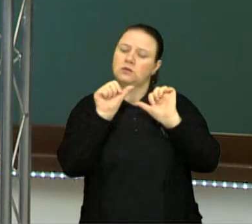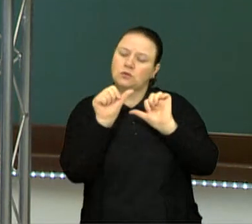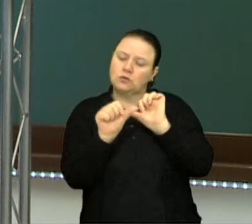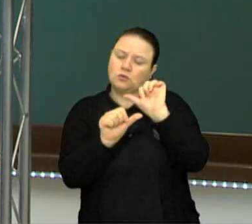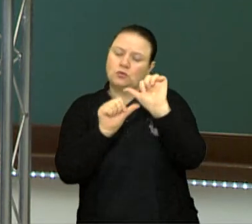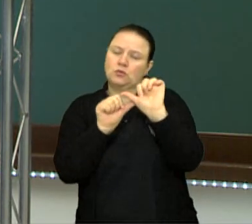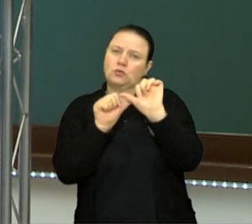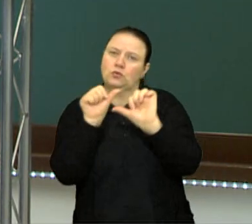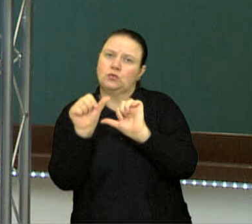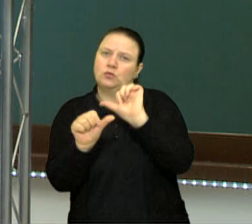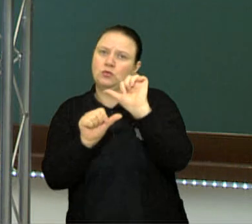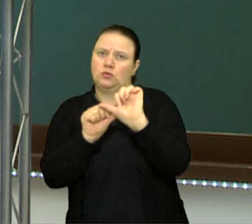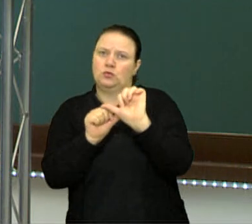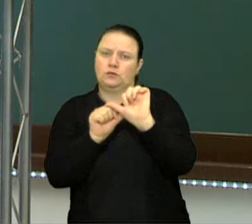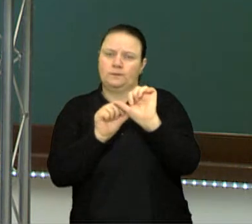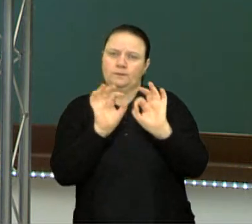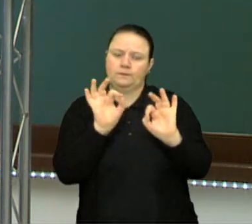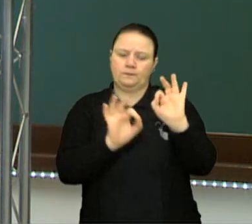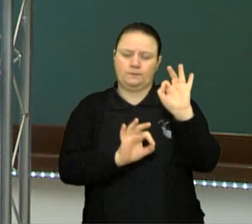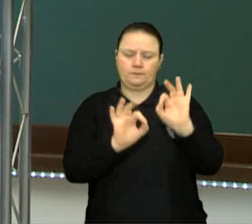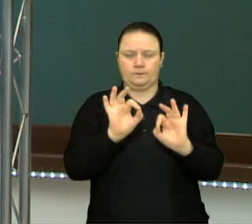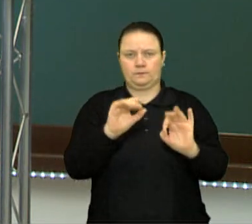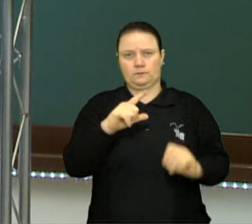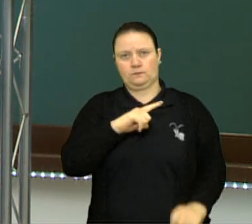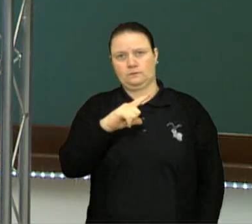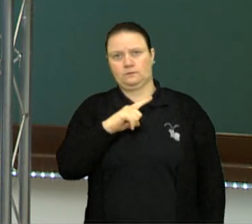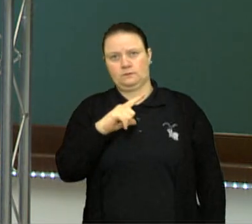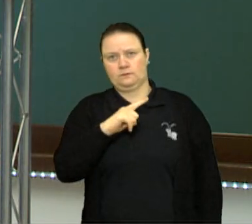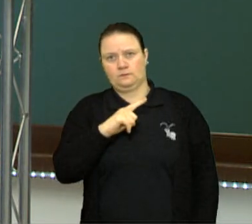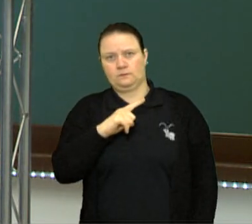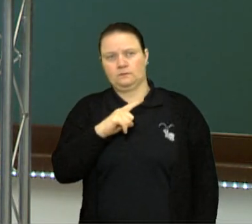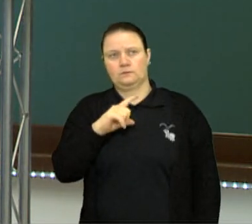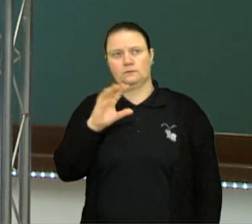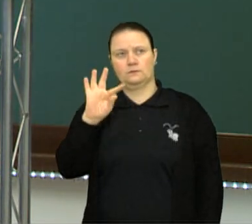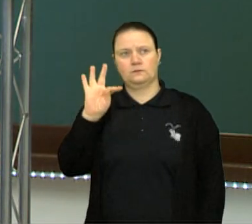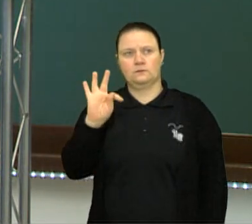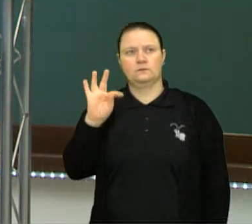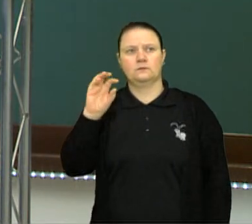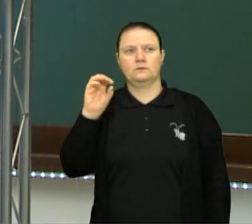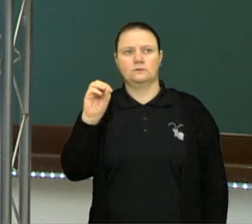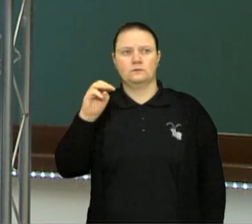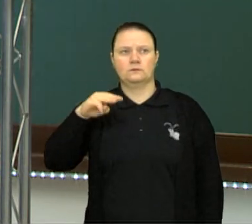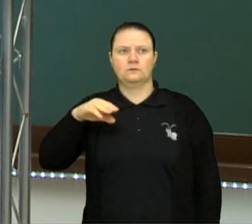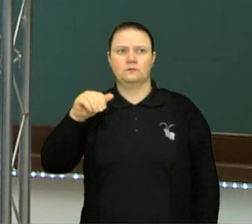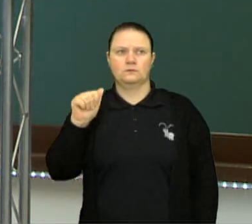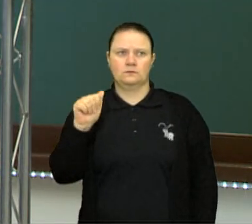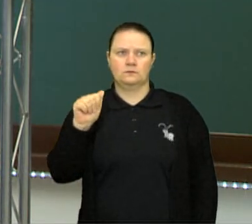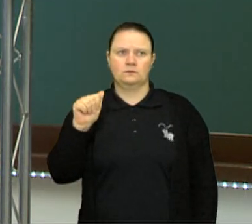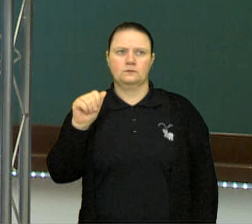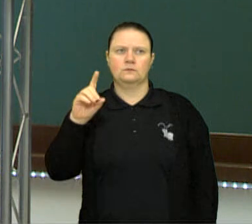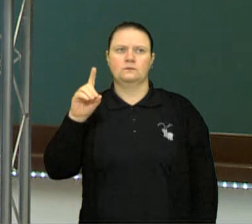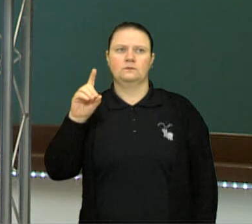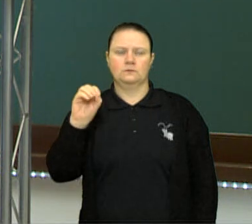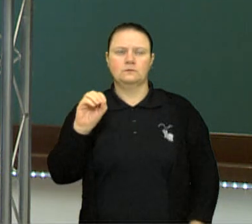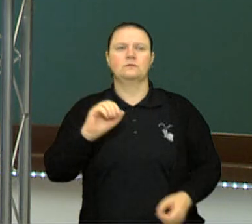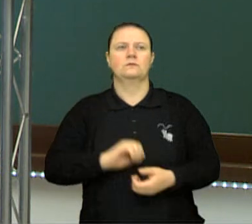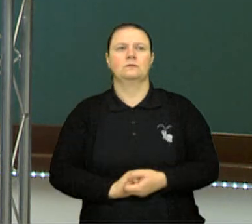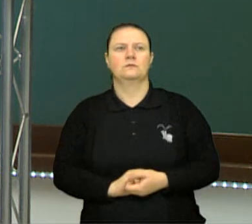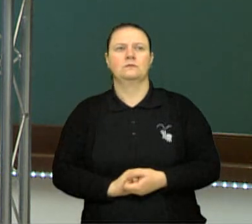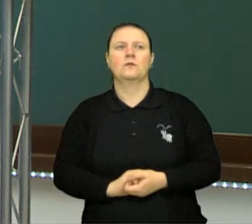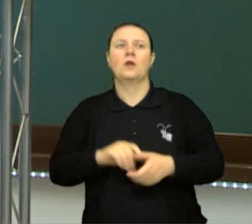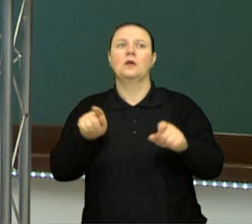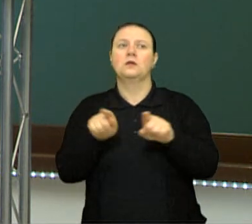e a organização da região. Nós temos, por exemplo, o Império Otomano, que vai deflagrar um grande movimento já